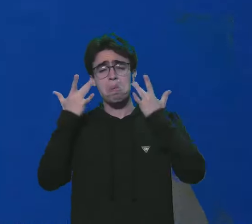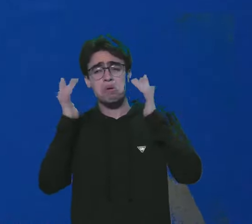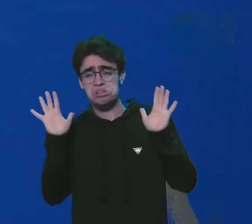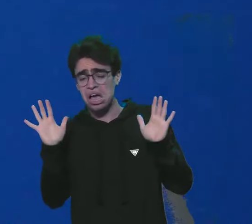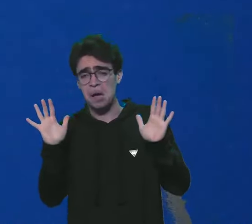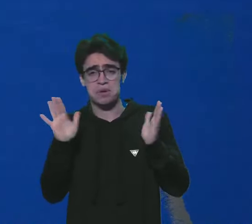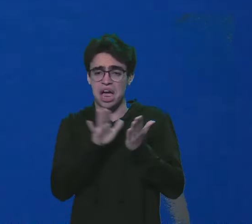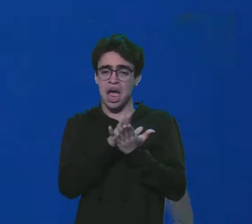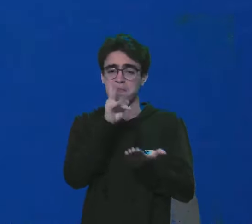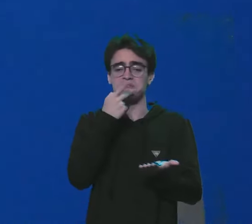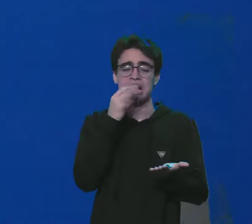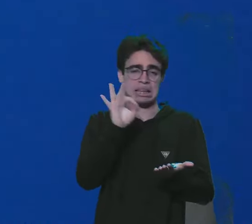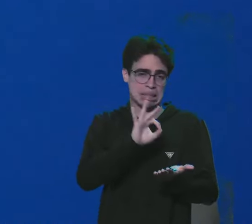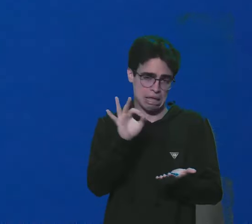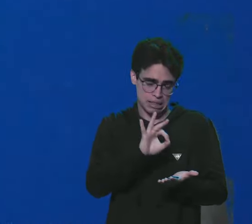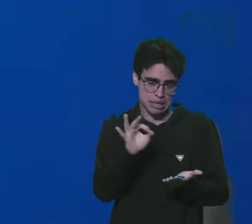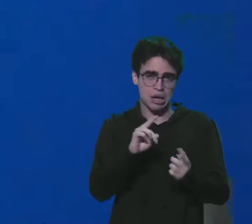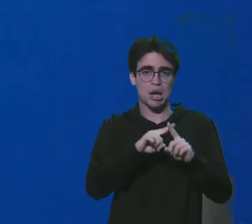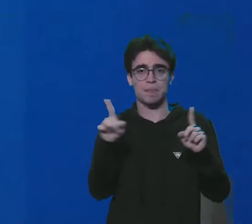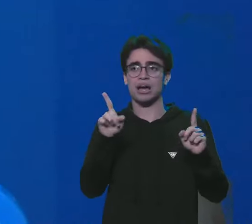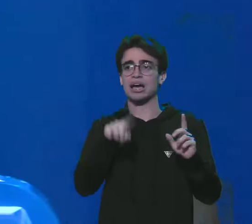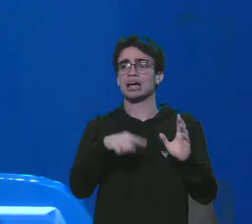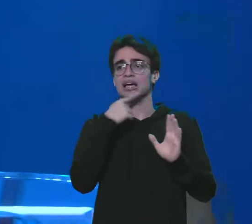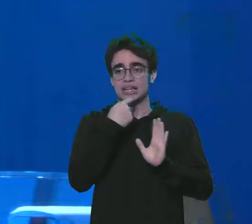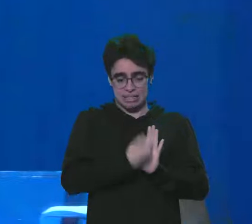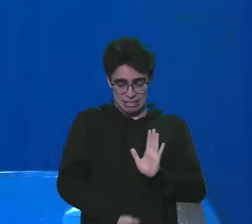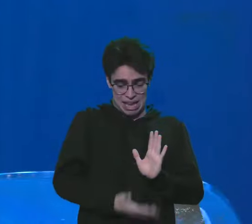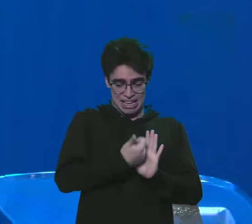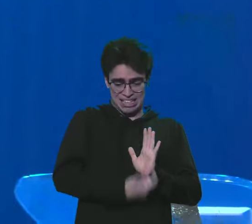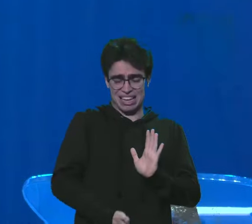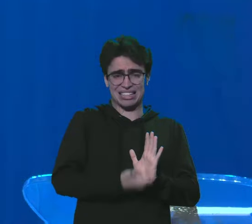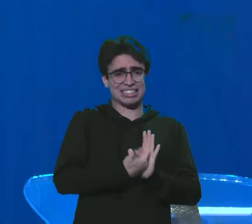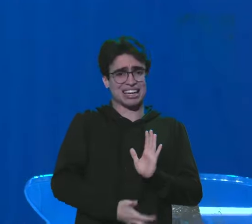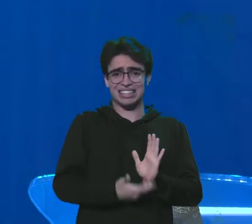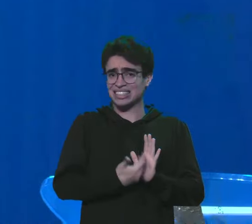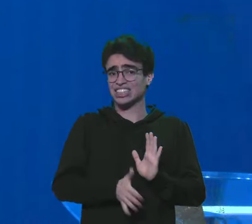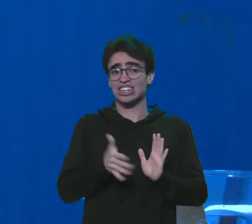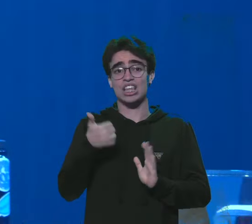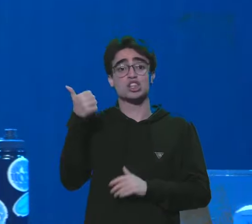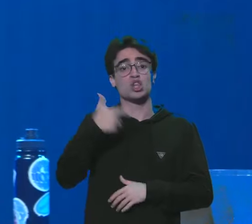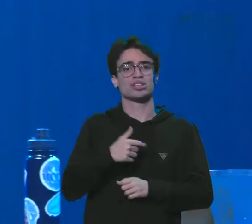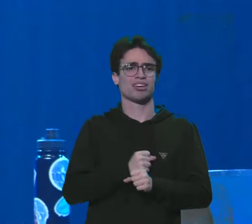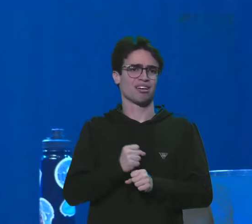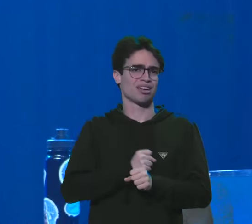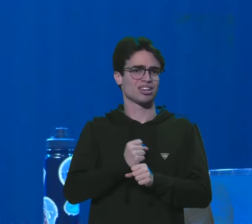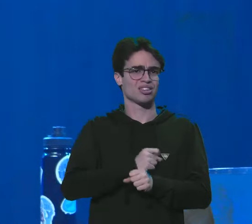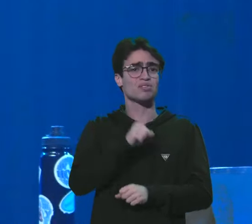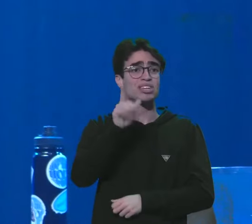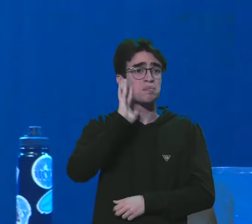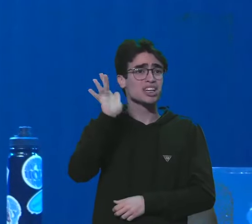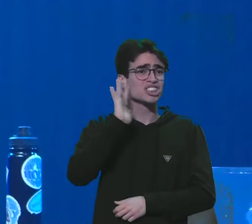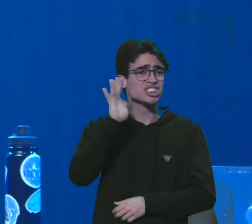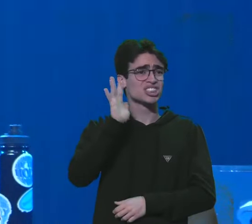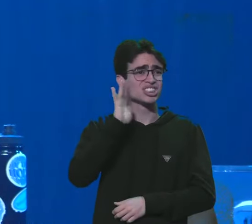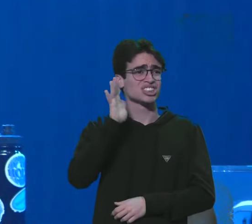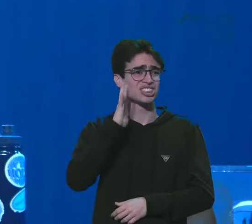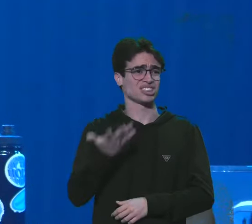não diz, mas sangue fluía dela durante 12 anos. Você imagina só essa